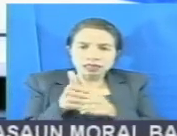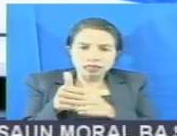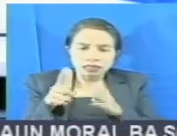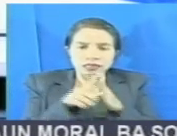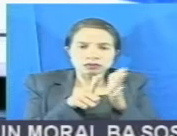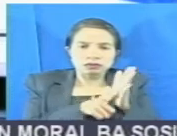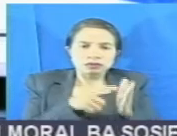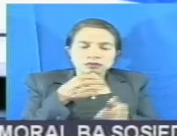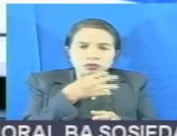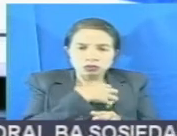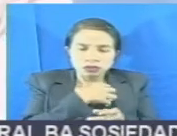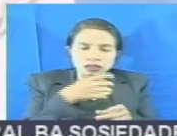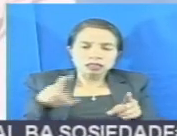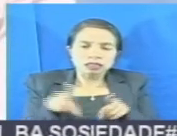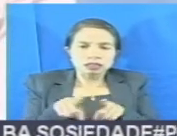município de Nian monta na